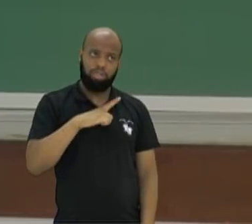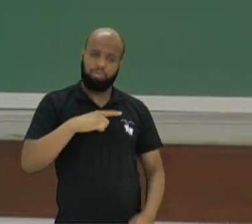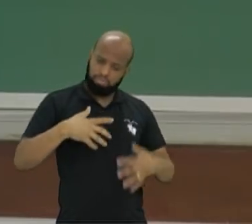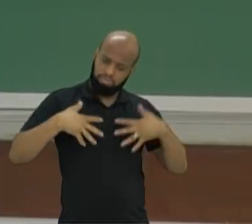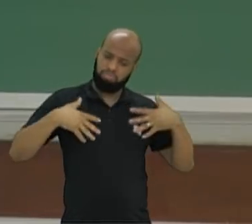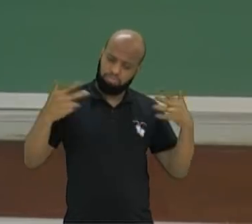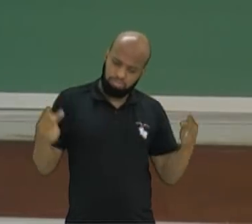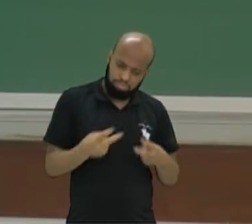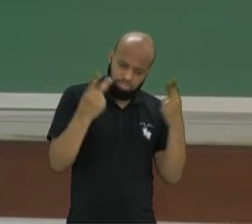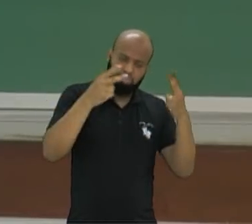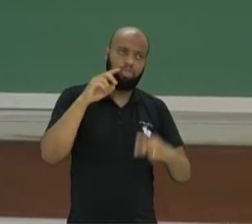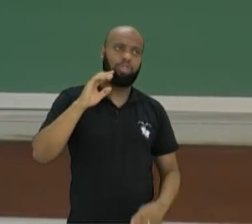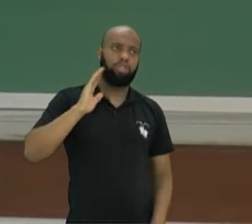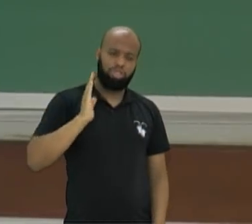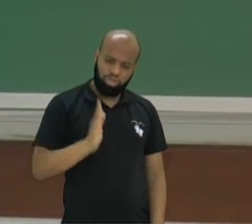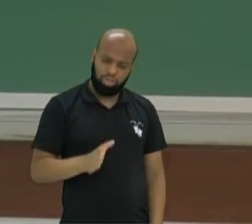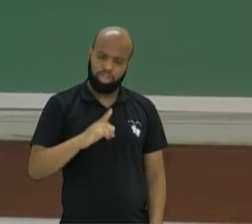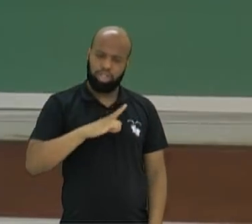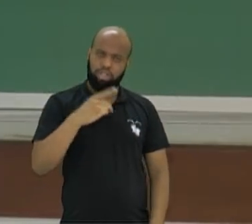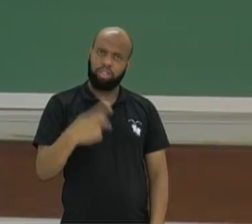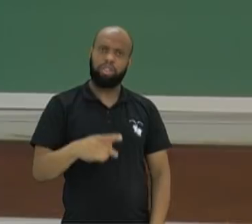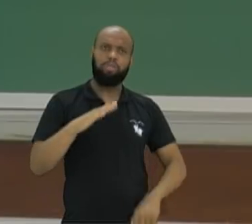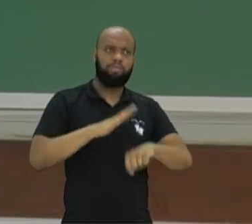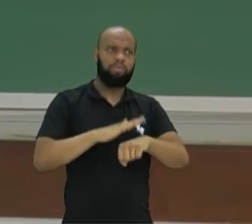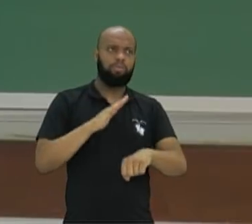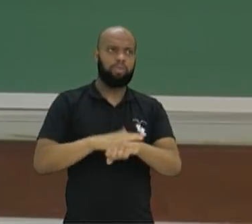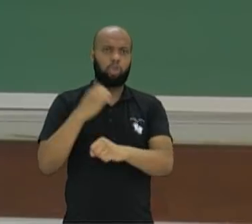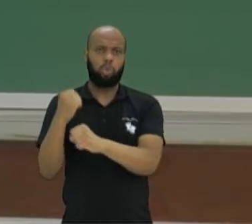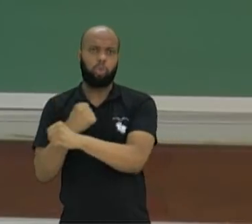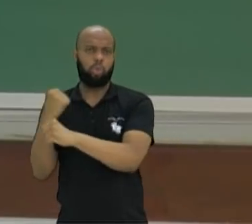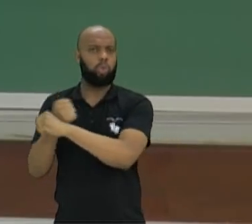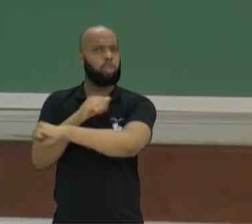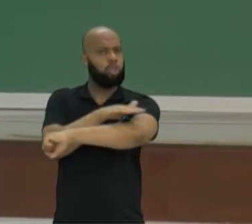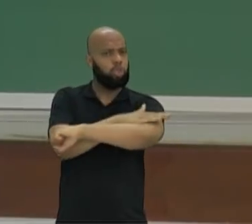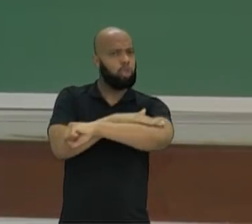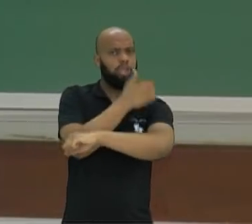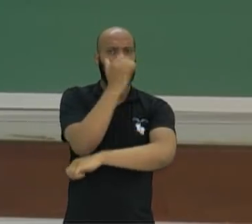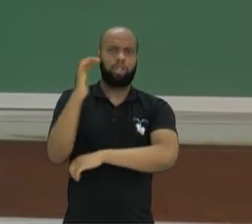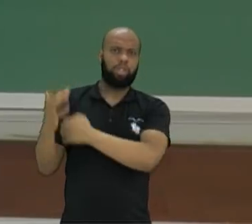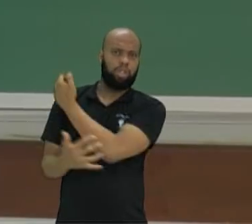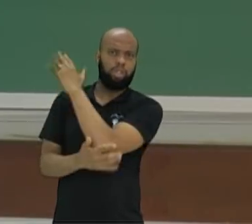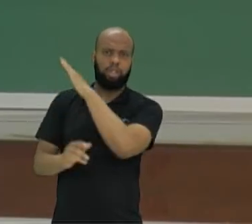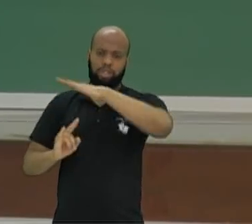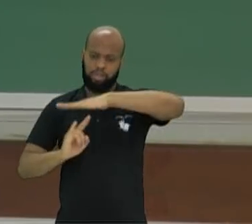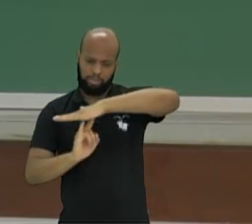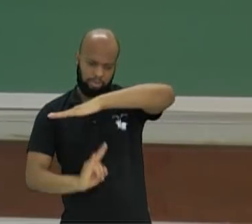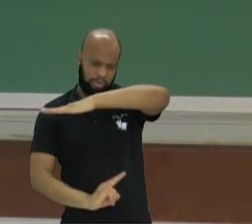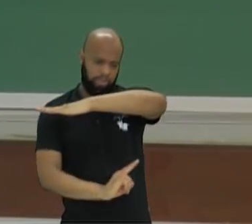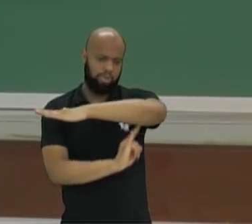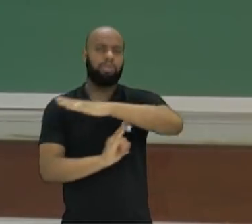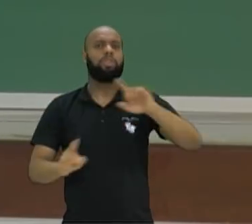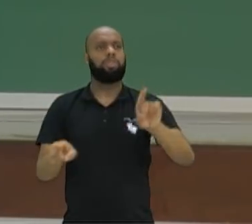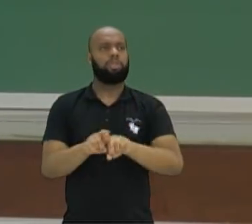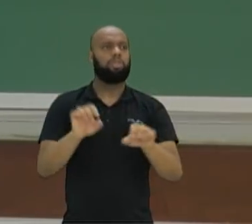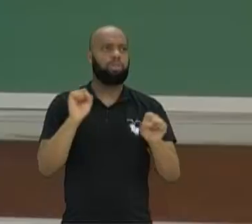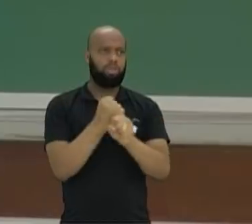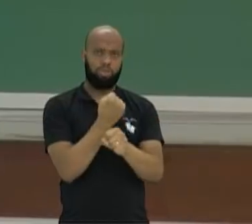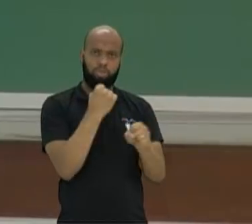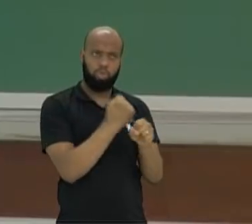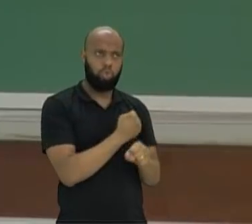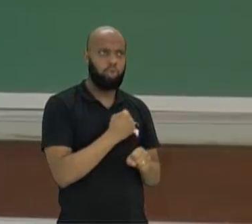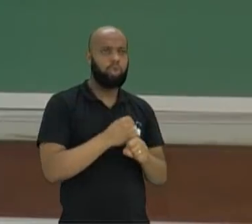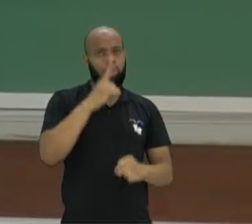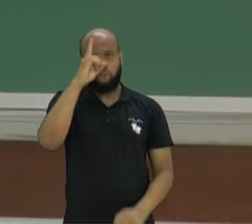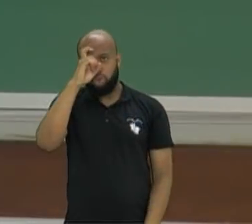certa valorização, falam, nós já tivemos um momento que foi construído jardins botânicos, essa ponte que é Maurício de Nassau foi construída, hospitais, foi